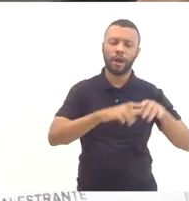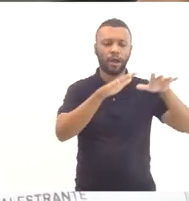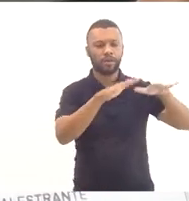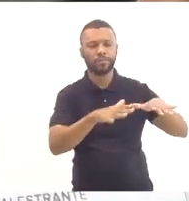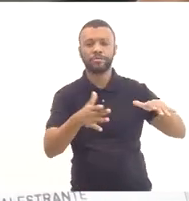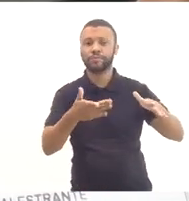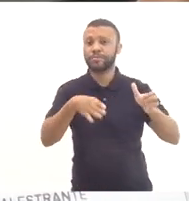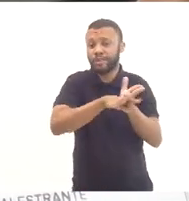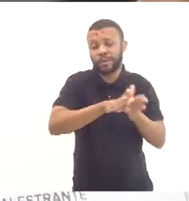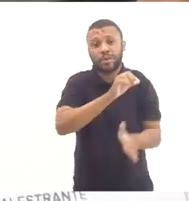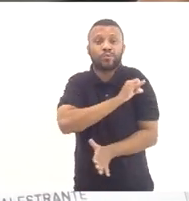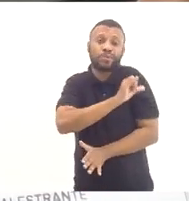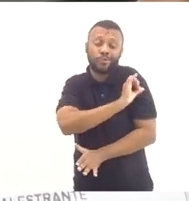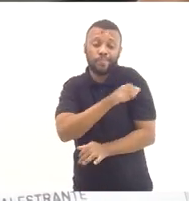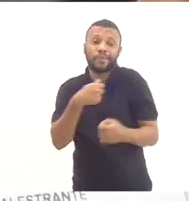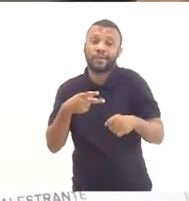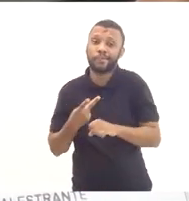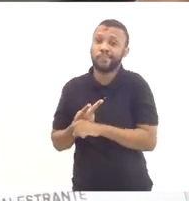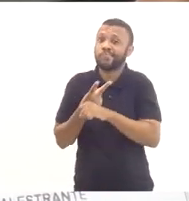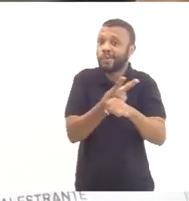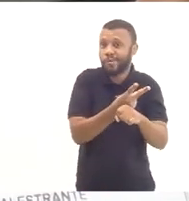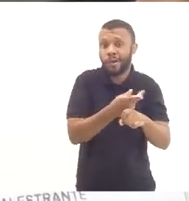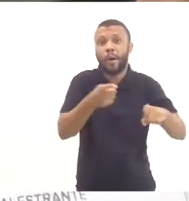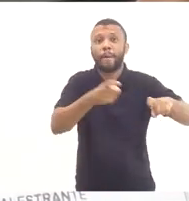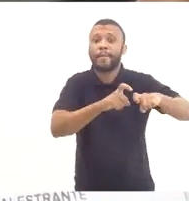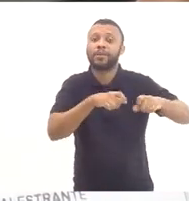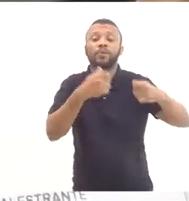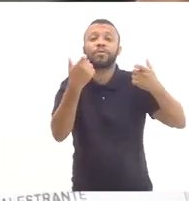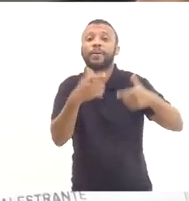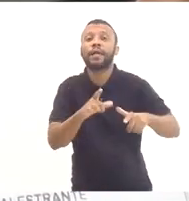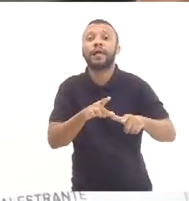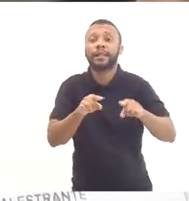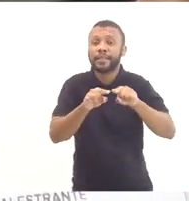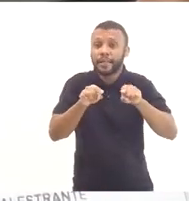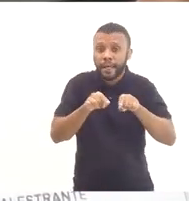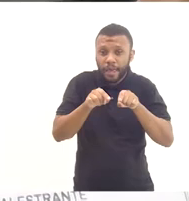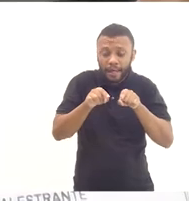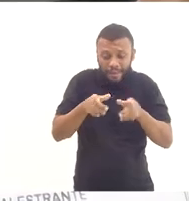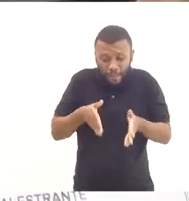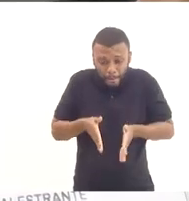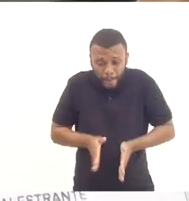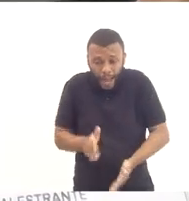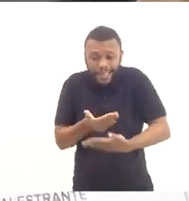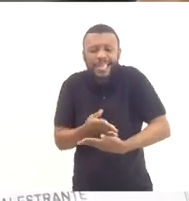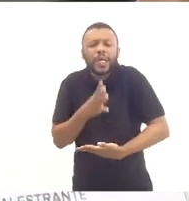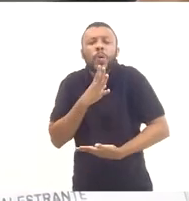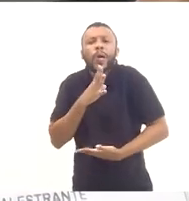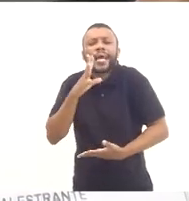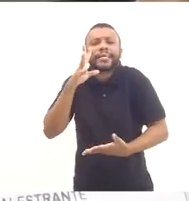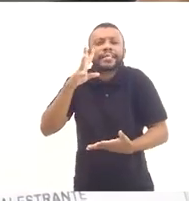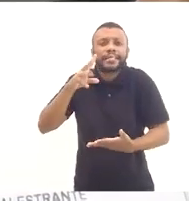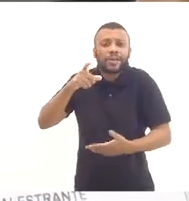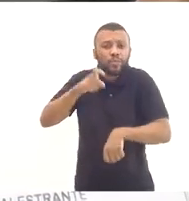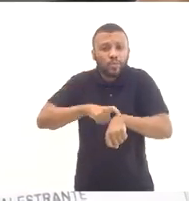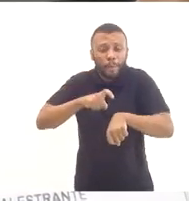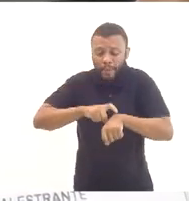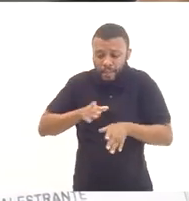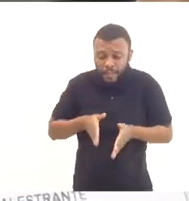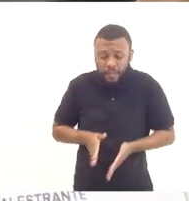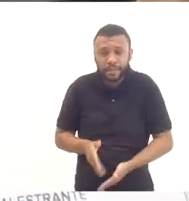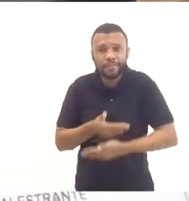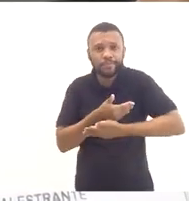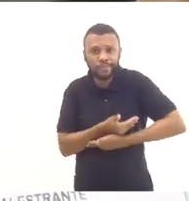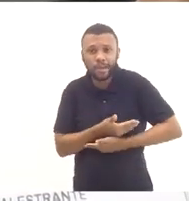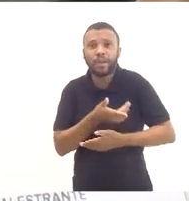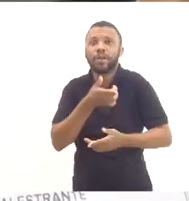rio falei vou ter que procurar aquele médico que eu não ia procurar mais porque ele fez minha sala de parto ele conhece meu filho desde a hora que ele nasceu voltei nesse médico ele